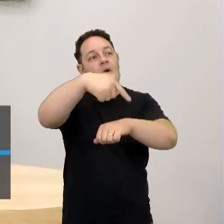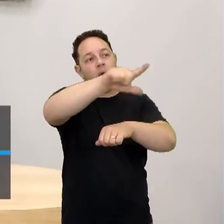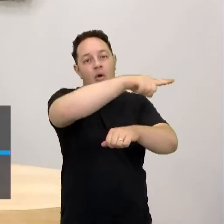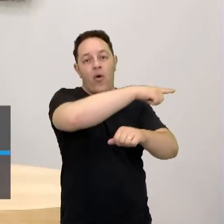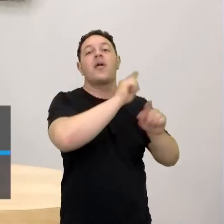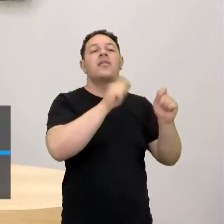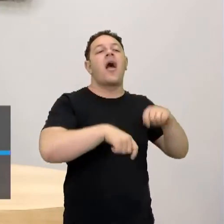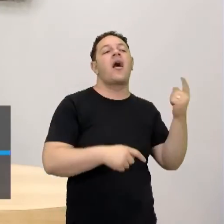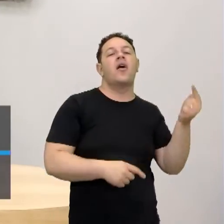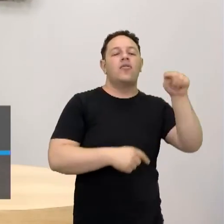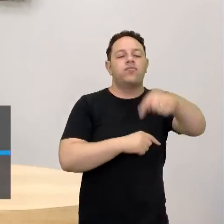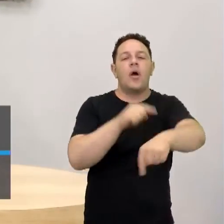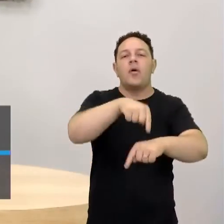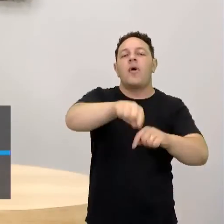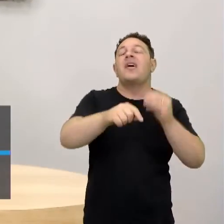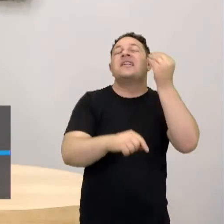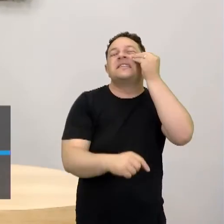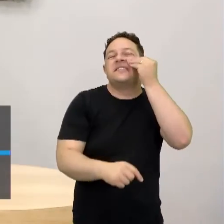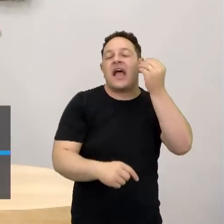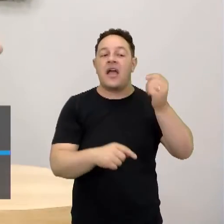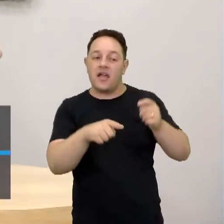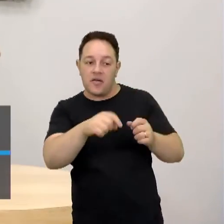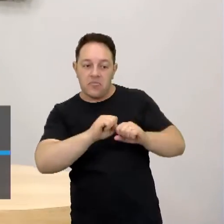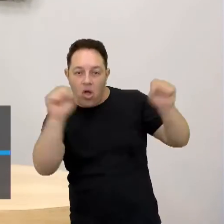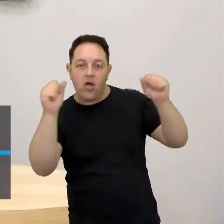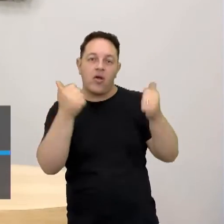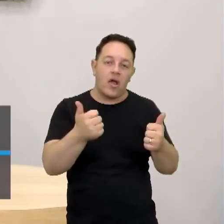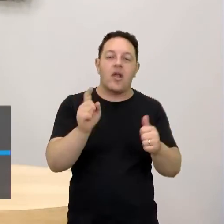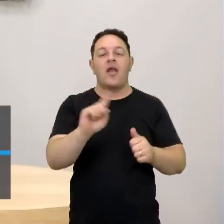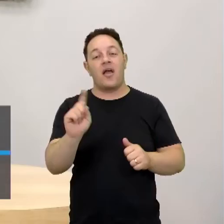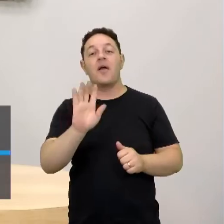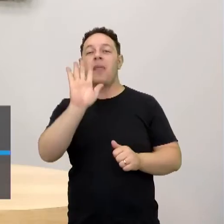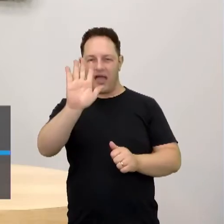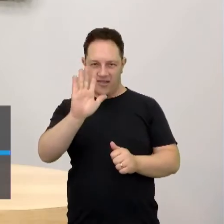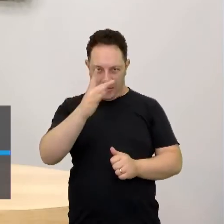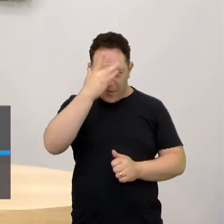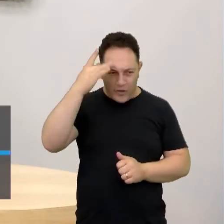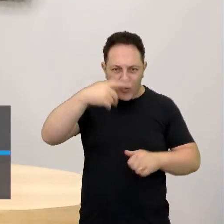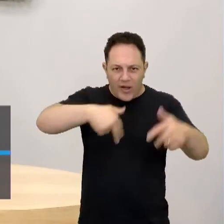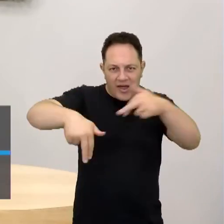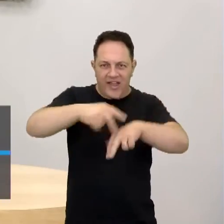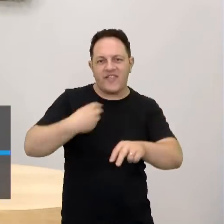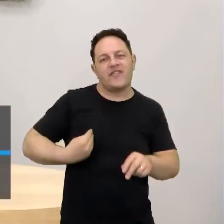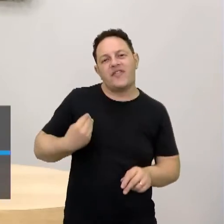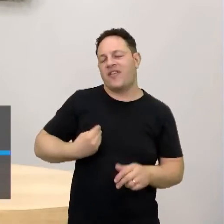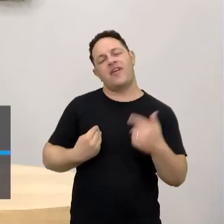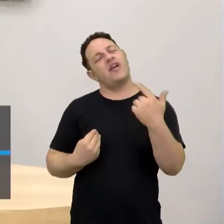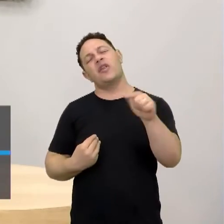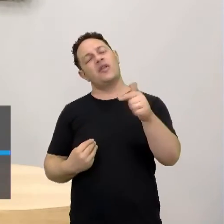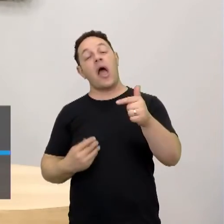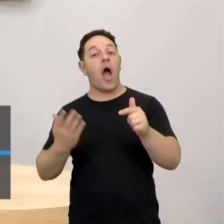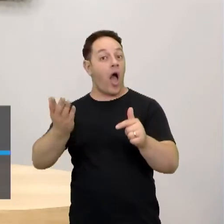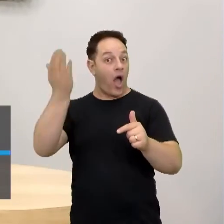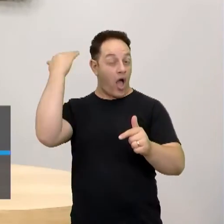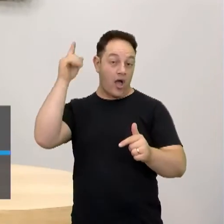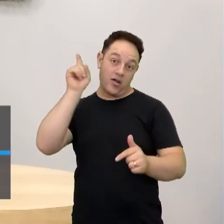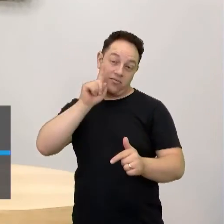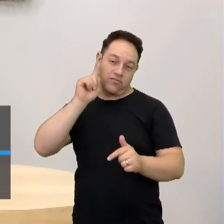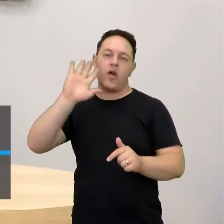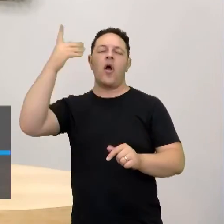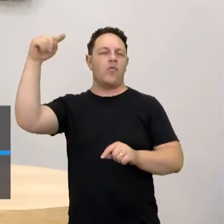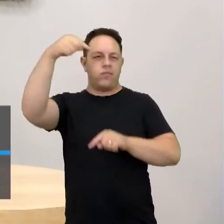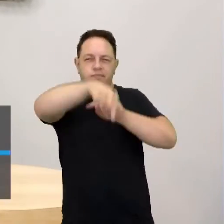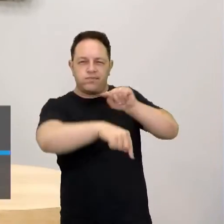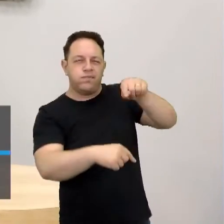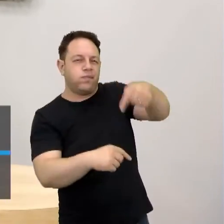ninguém morando nessa ilha, né? As pessoas foram evacuadas antes dessas bombas serem jogadas, né? E até